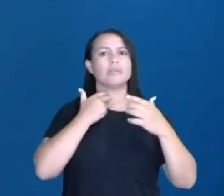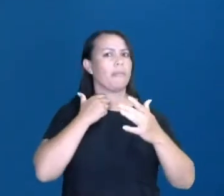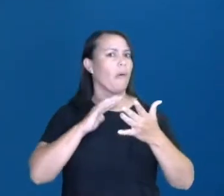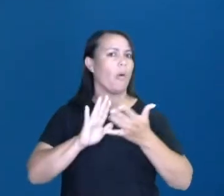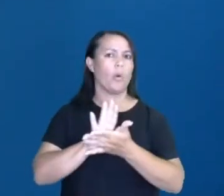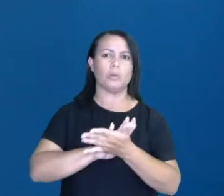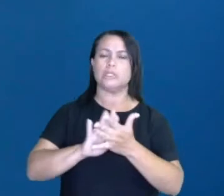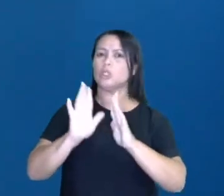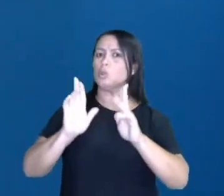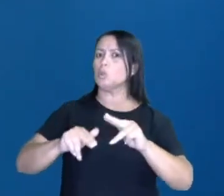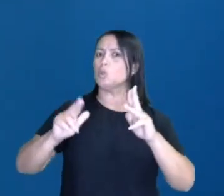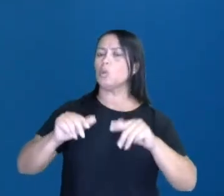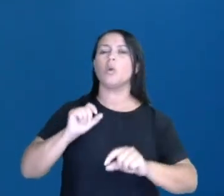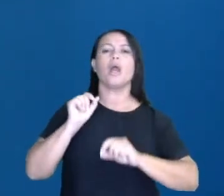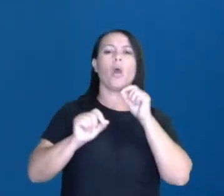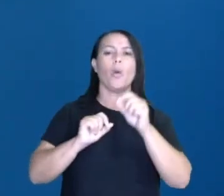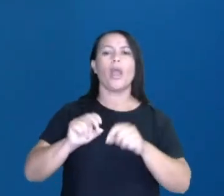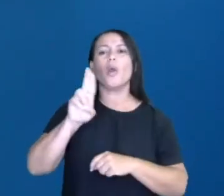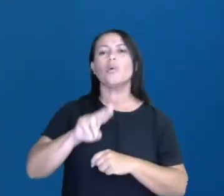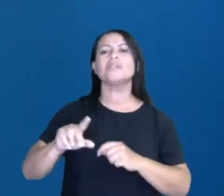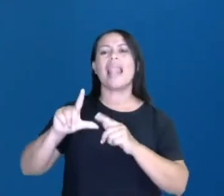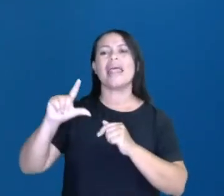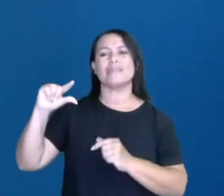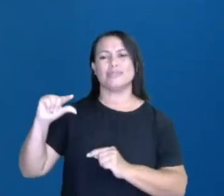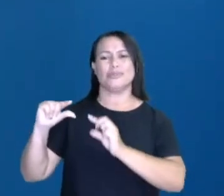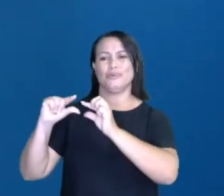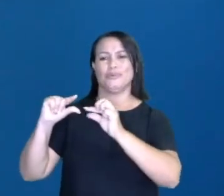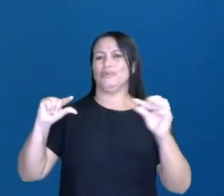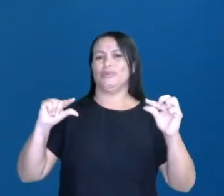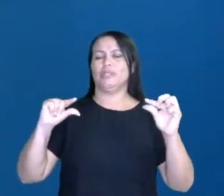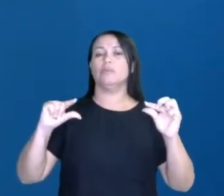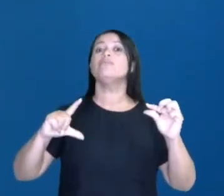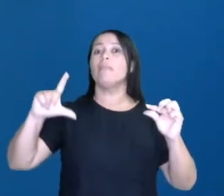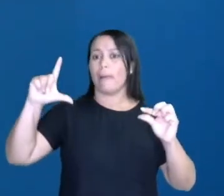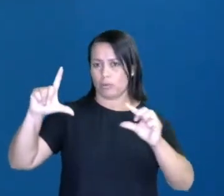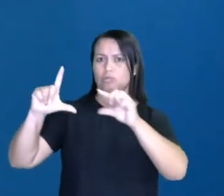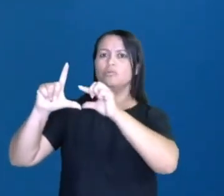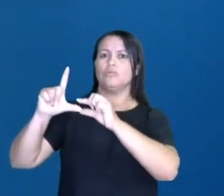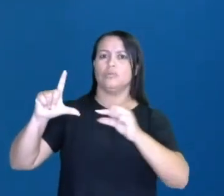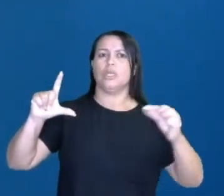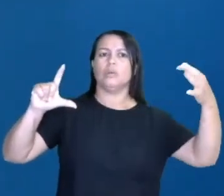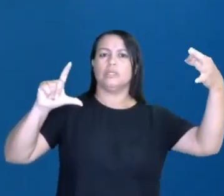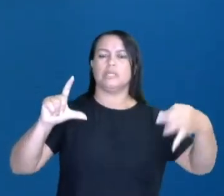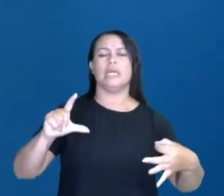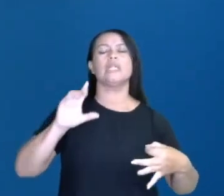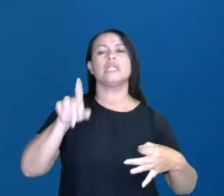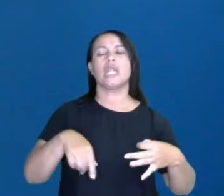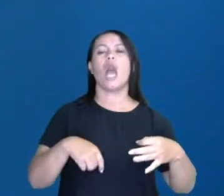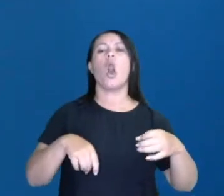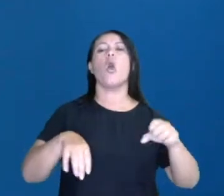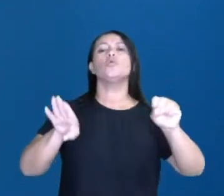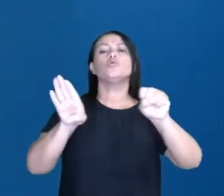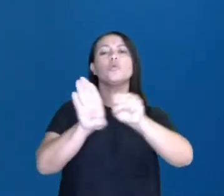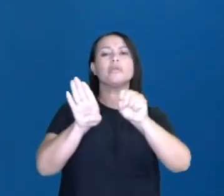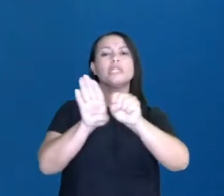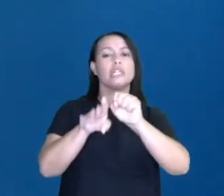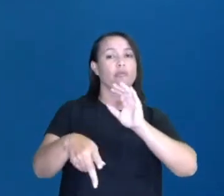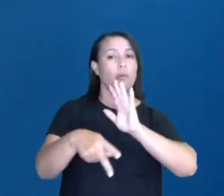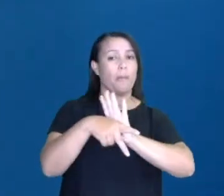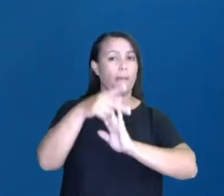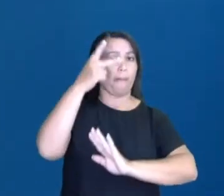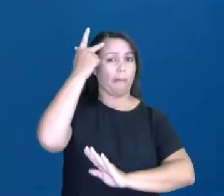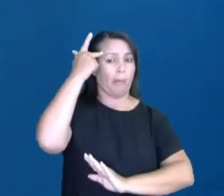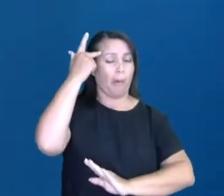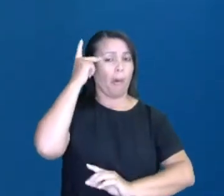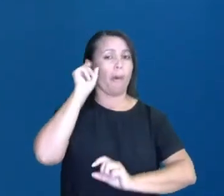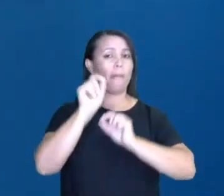nenhuma maneira utilizar uma letra minúscula, certo, gente? Então, substantivos próprios, aqueles